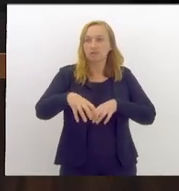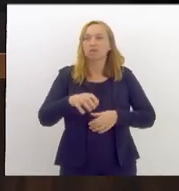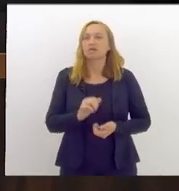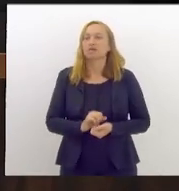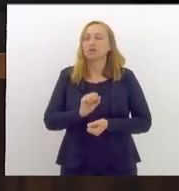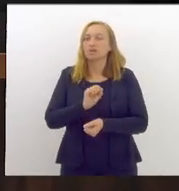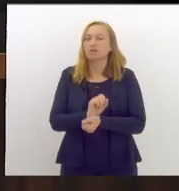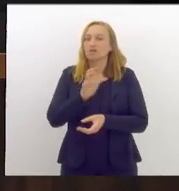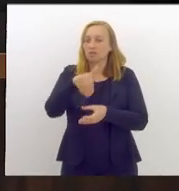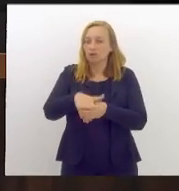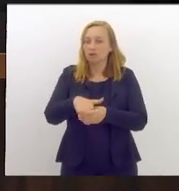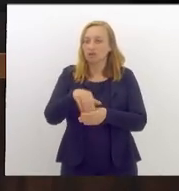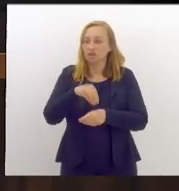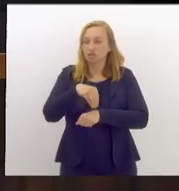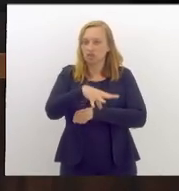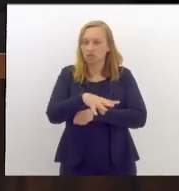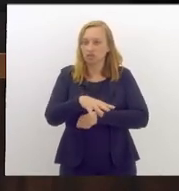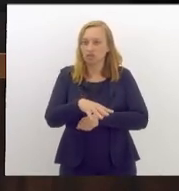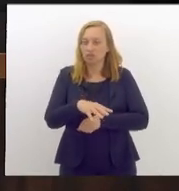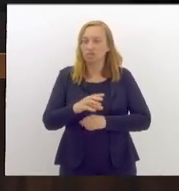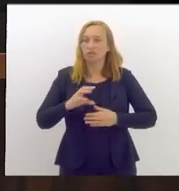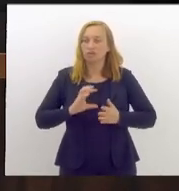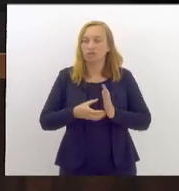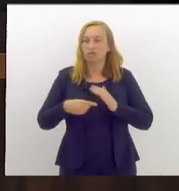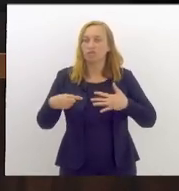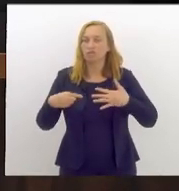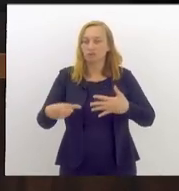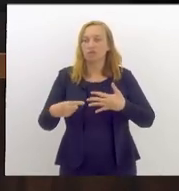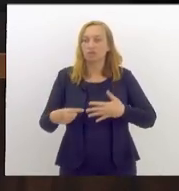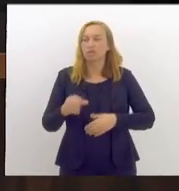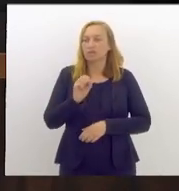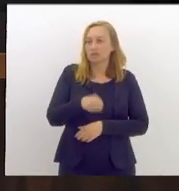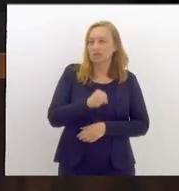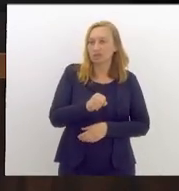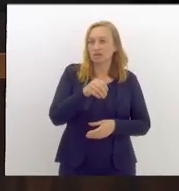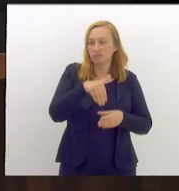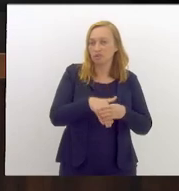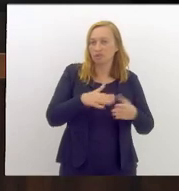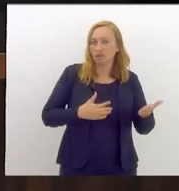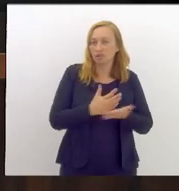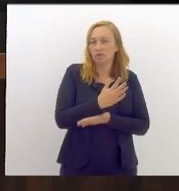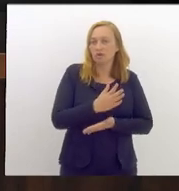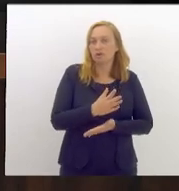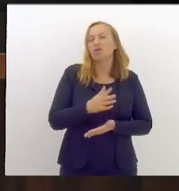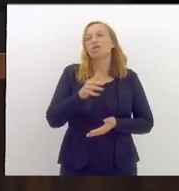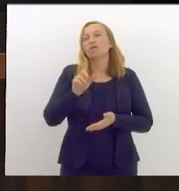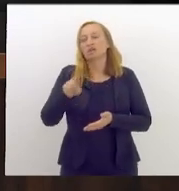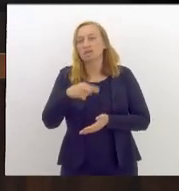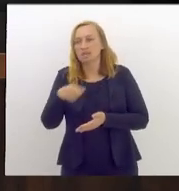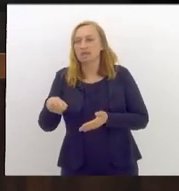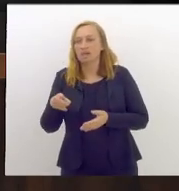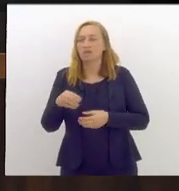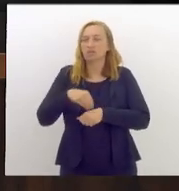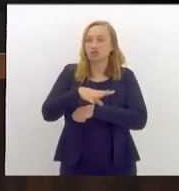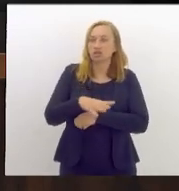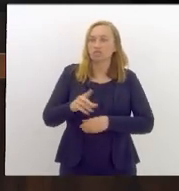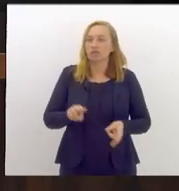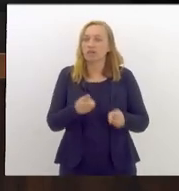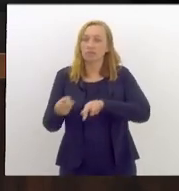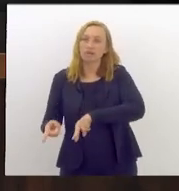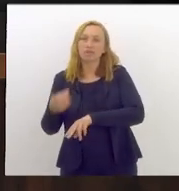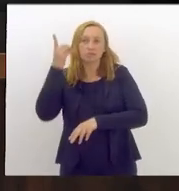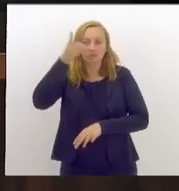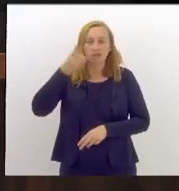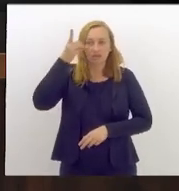votando destaque da bancada do PSOL votando sim a prova destaque votando não rejeito destaque para encaminhar